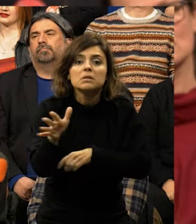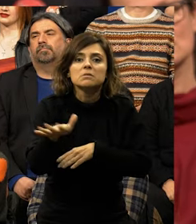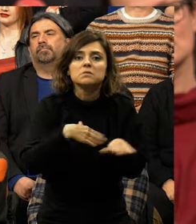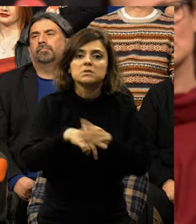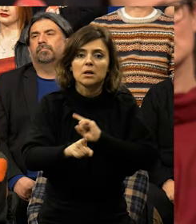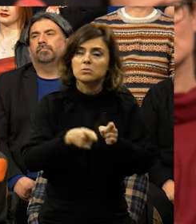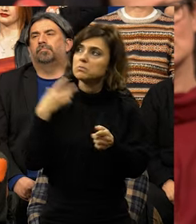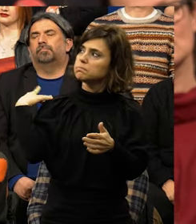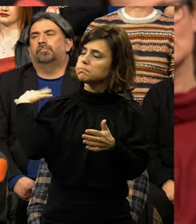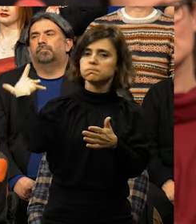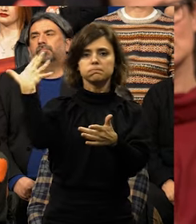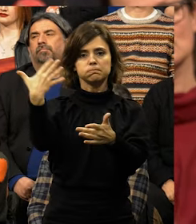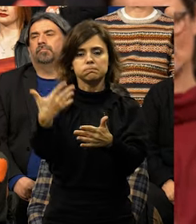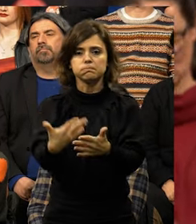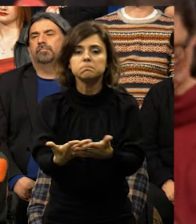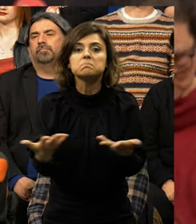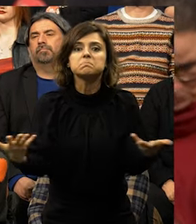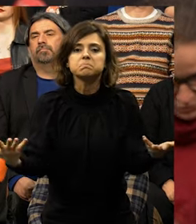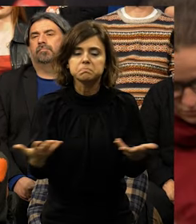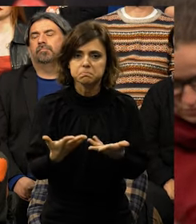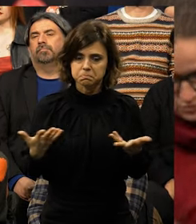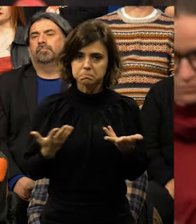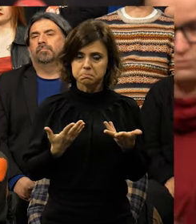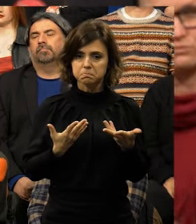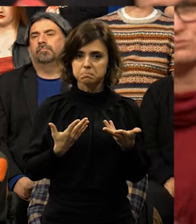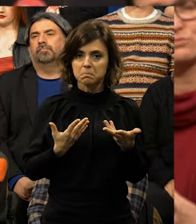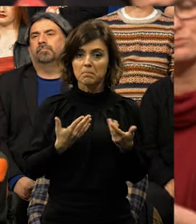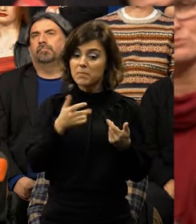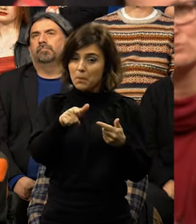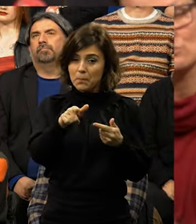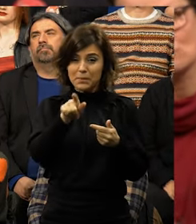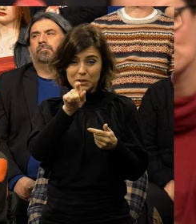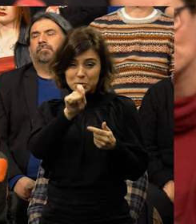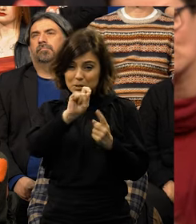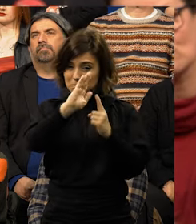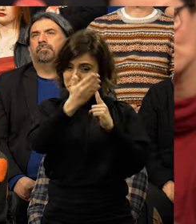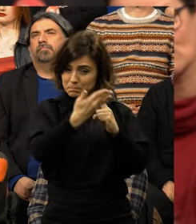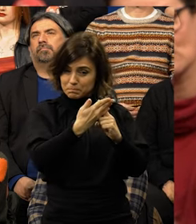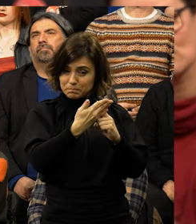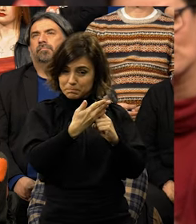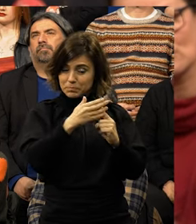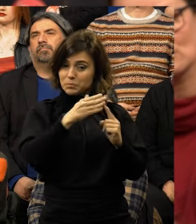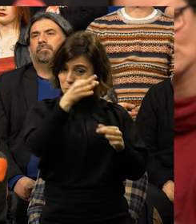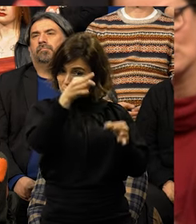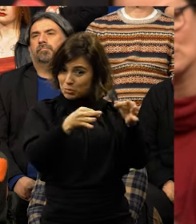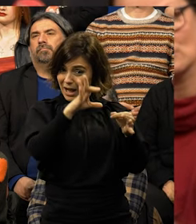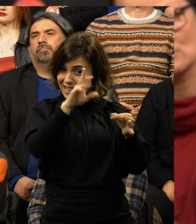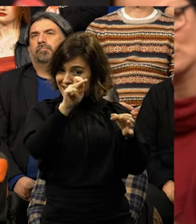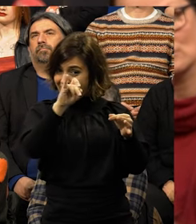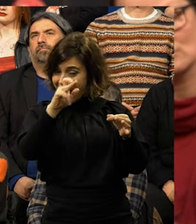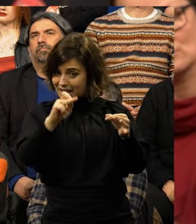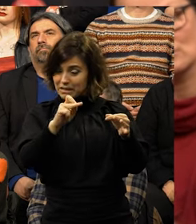autoridades que estão encarregadas da ajuda humanitária a partir do Egito desde a sentença do tribunal de Aia o Estado de